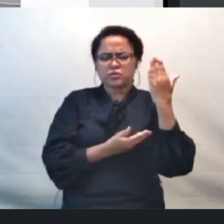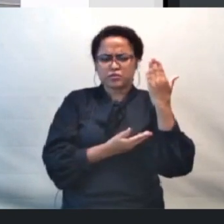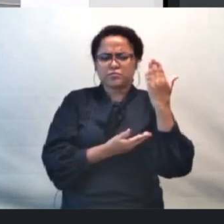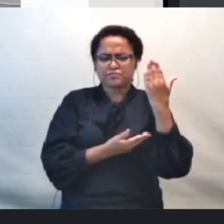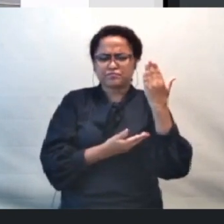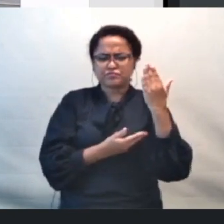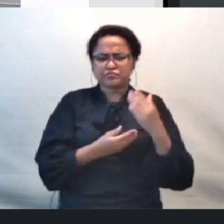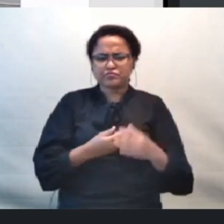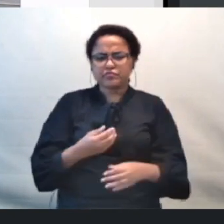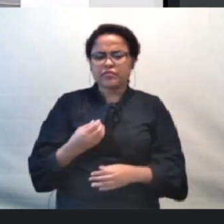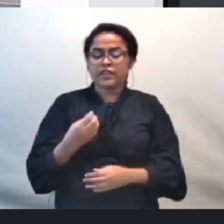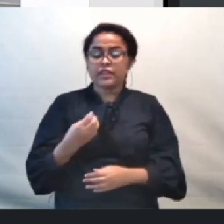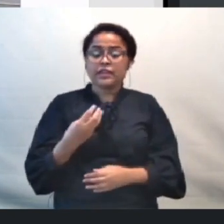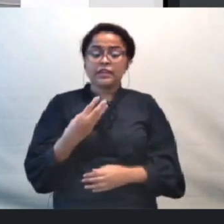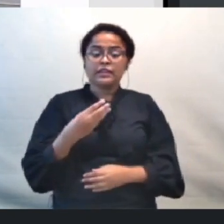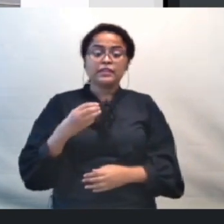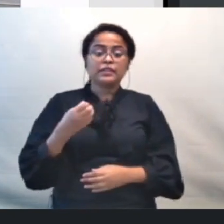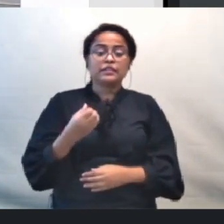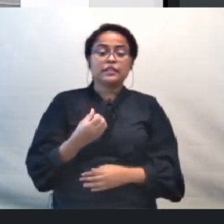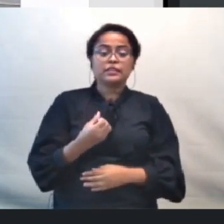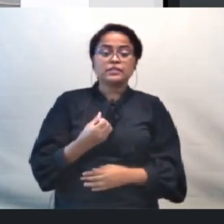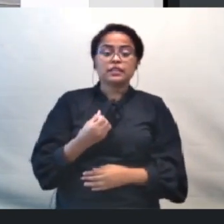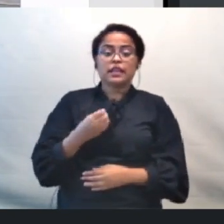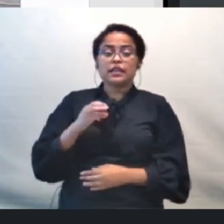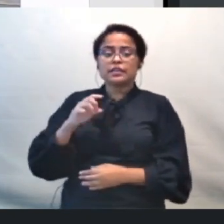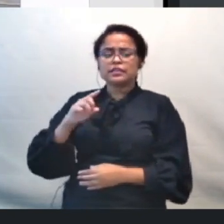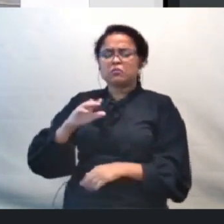ano, número de podas, supressão,